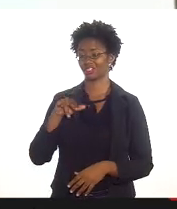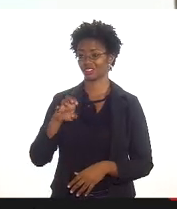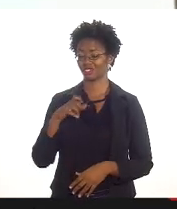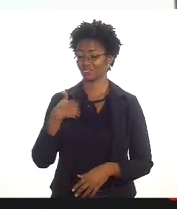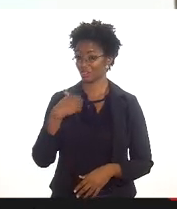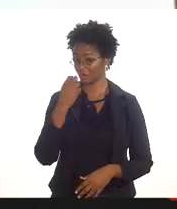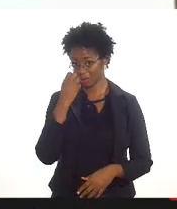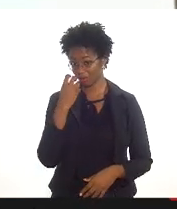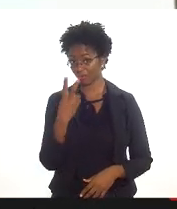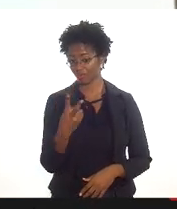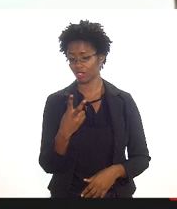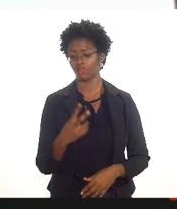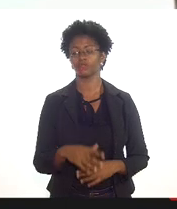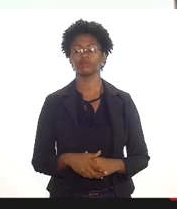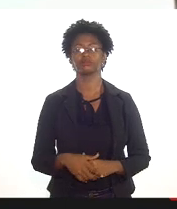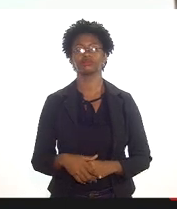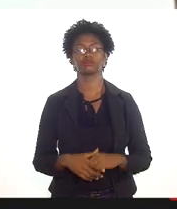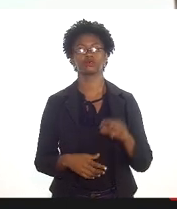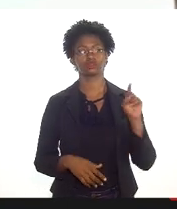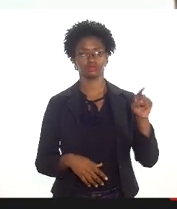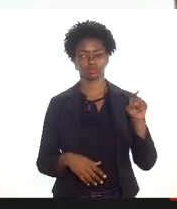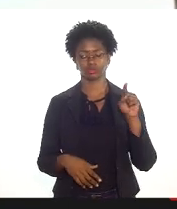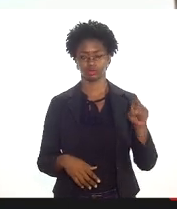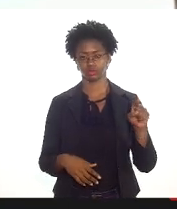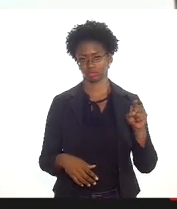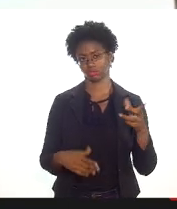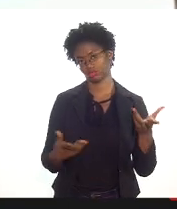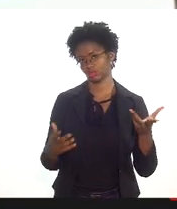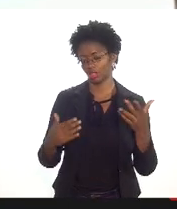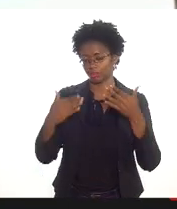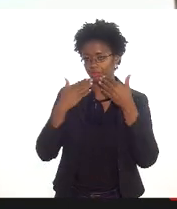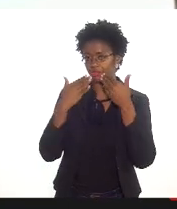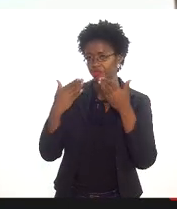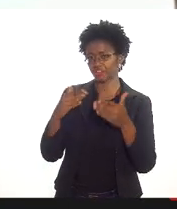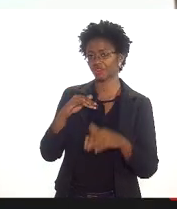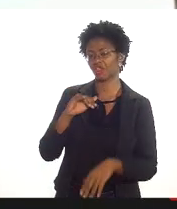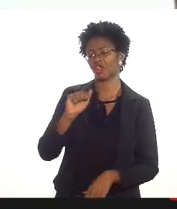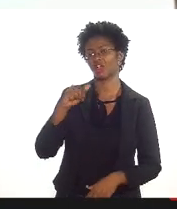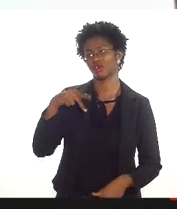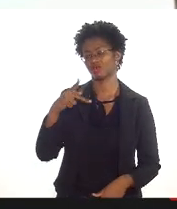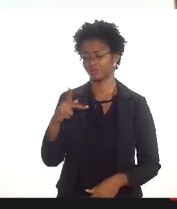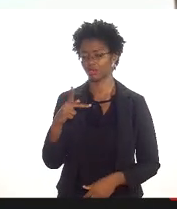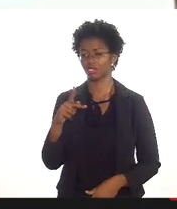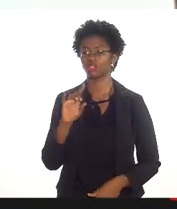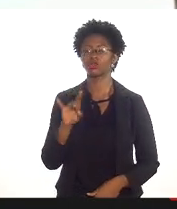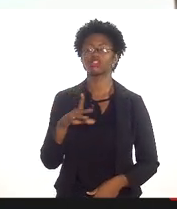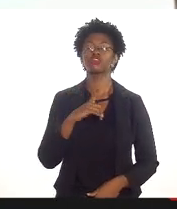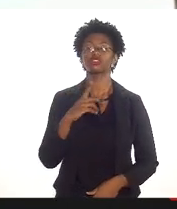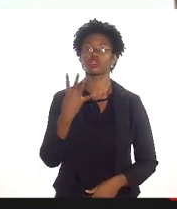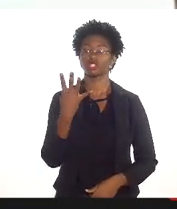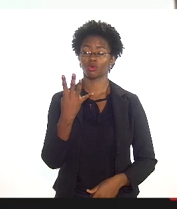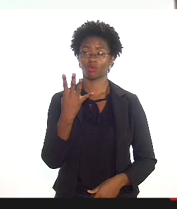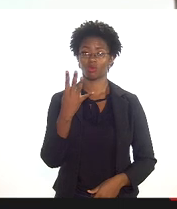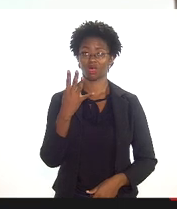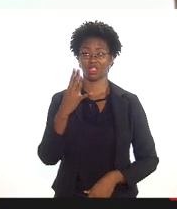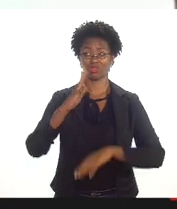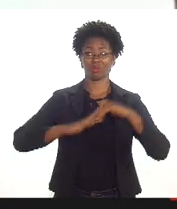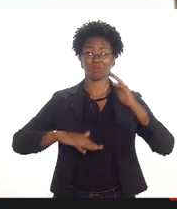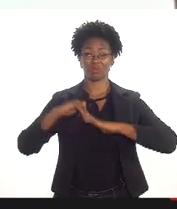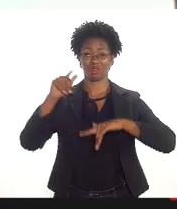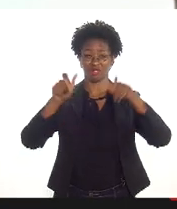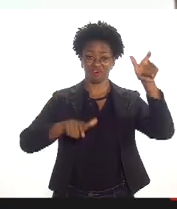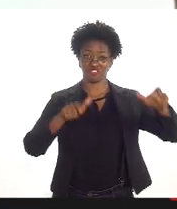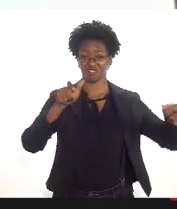eu verifico que, consoante a exposição da ANP aqui, ela só tem quatro profissionais para